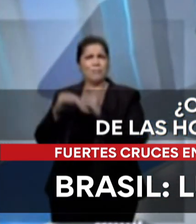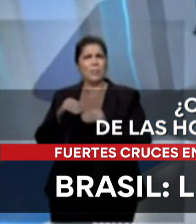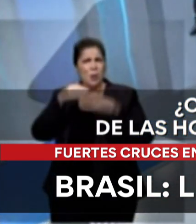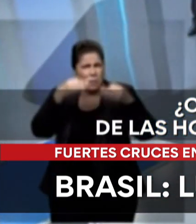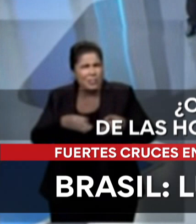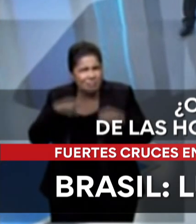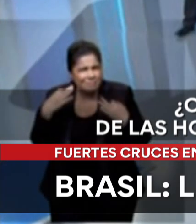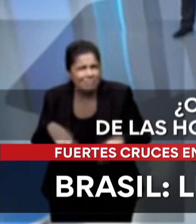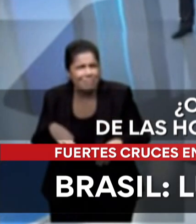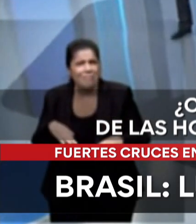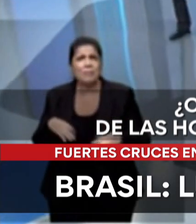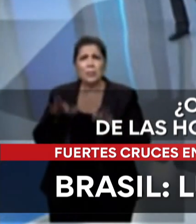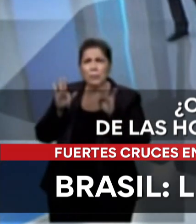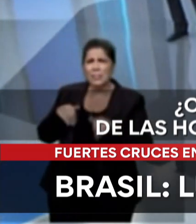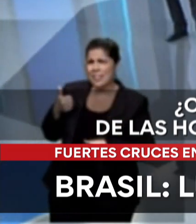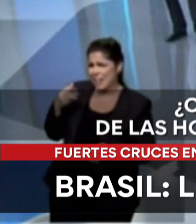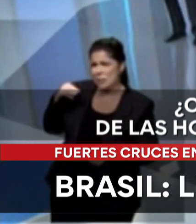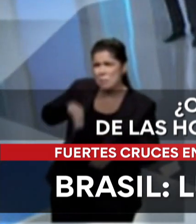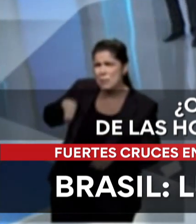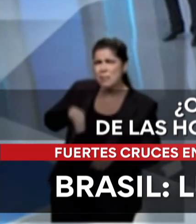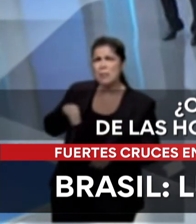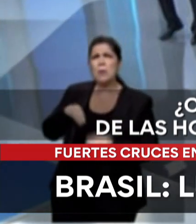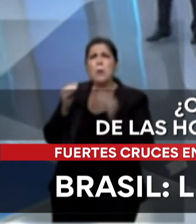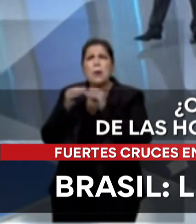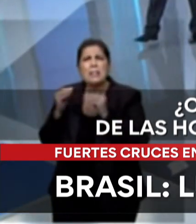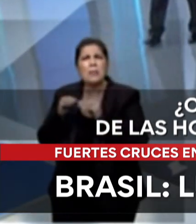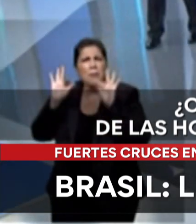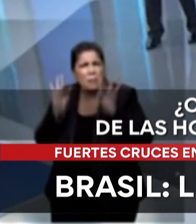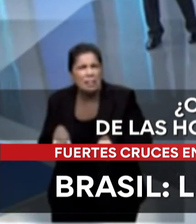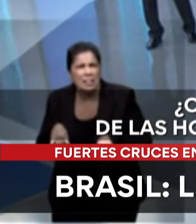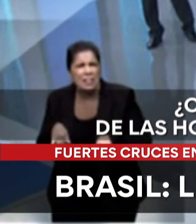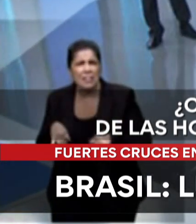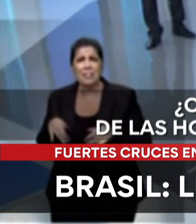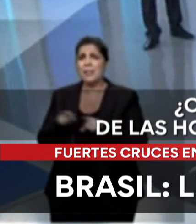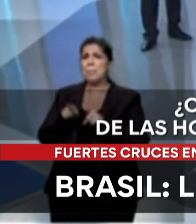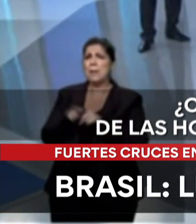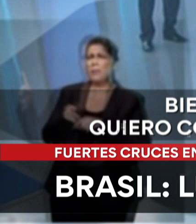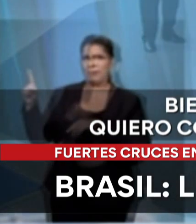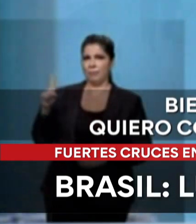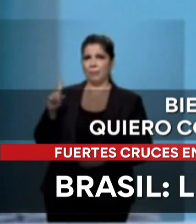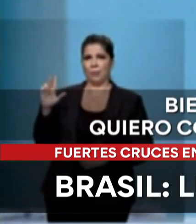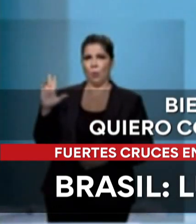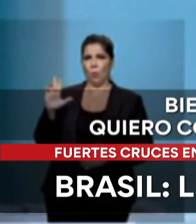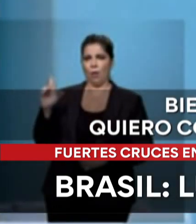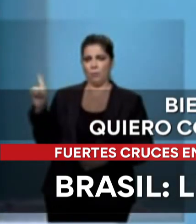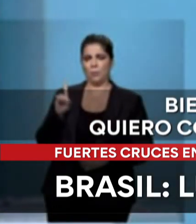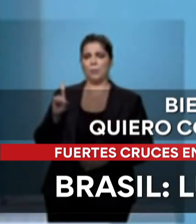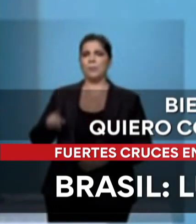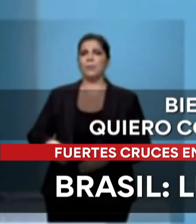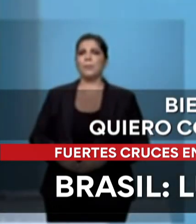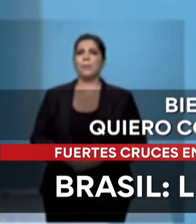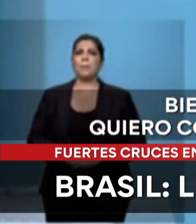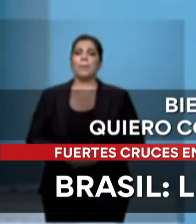do 13º, fim das horas extras e também das férias? Bem, antes de